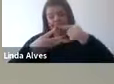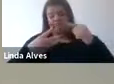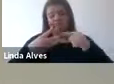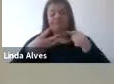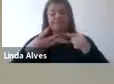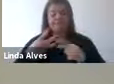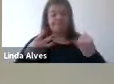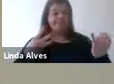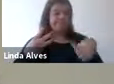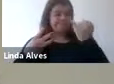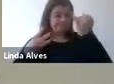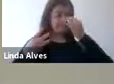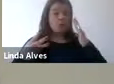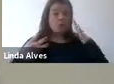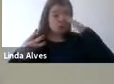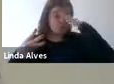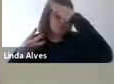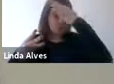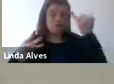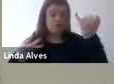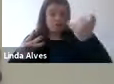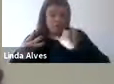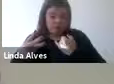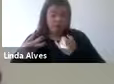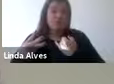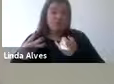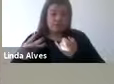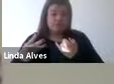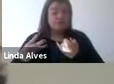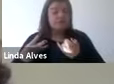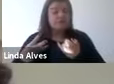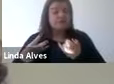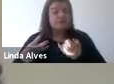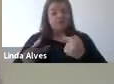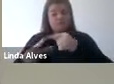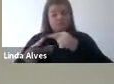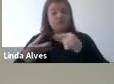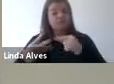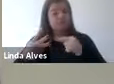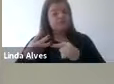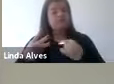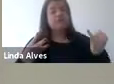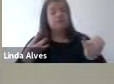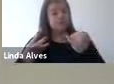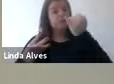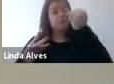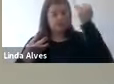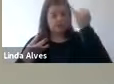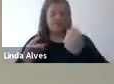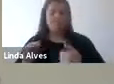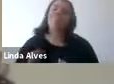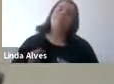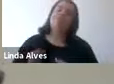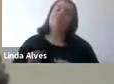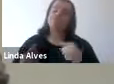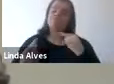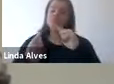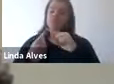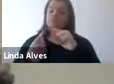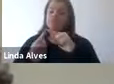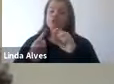aqui que o Bolsonaro atacou e que se revelaram importantes na pandemia. Foi o